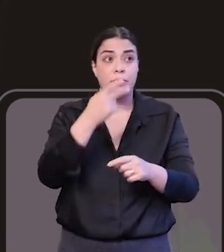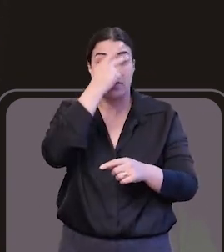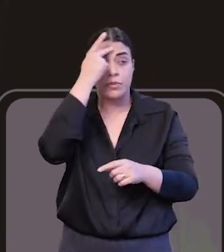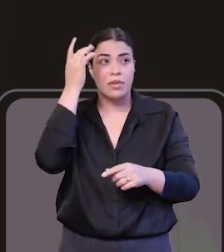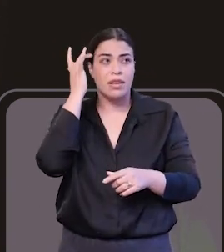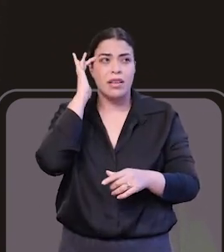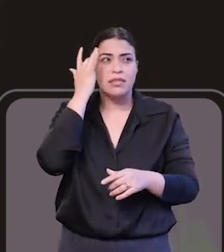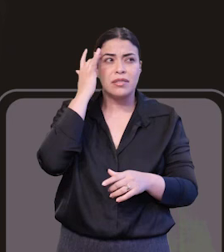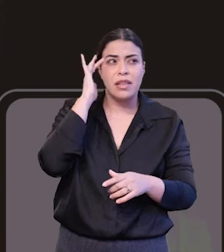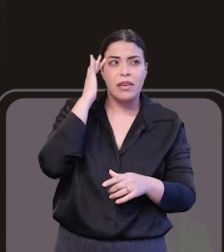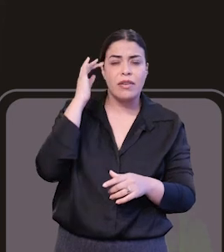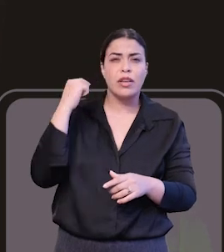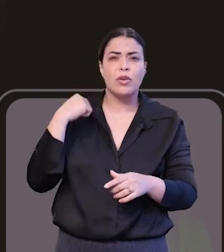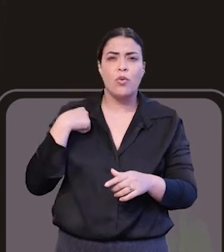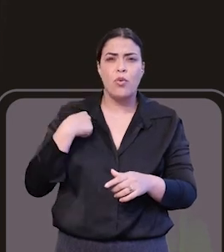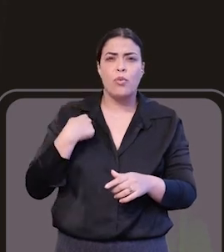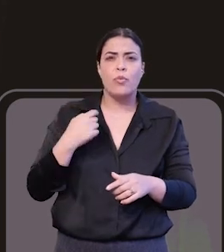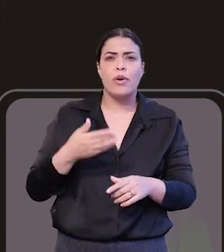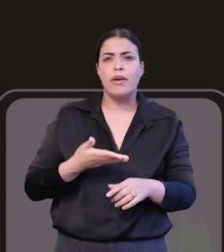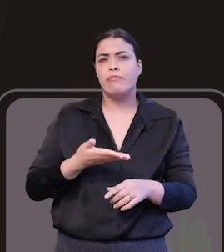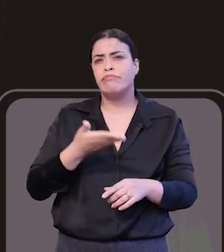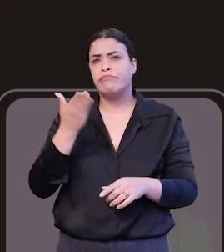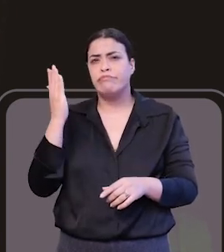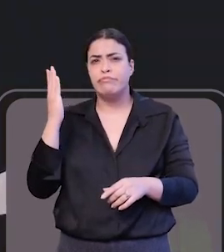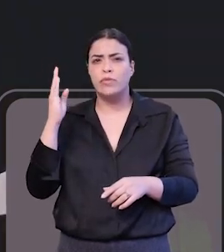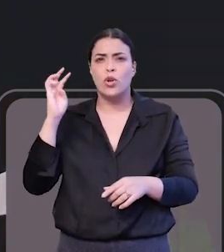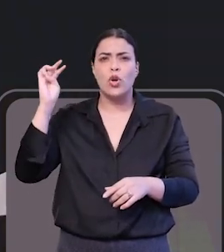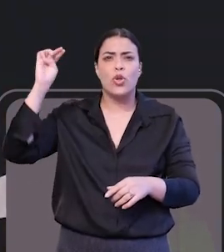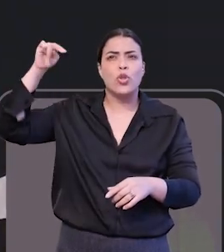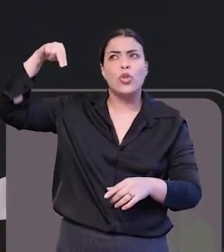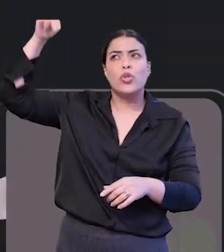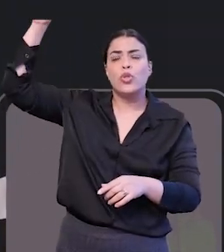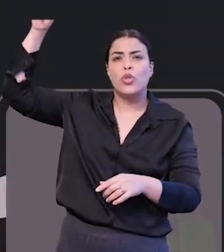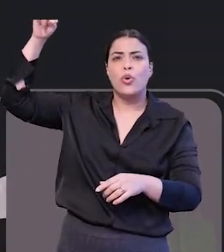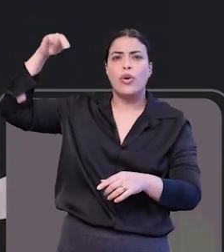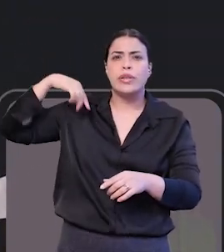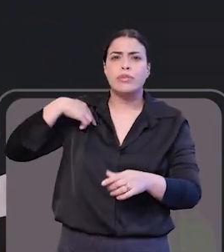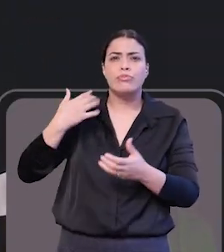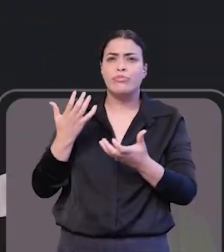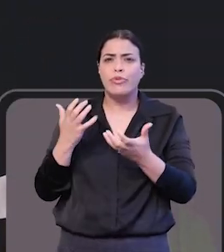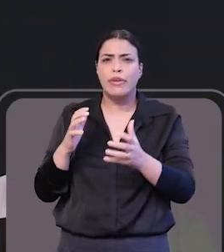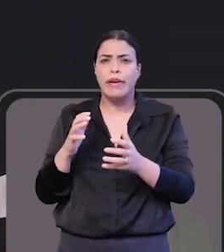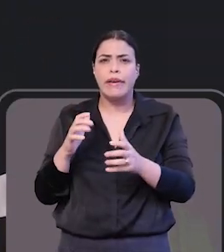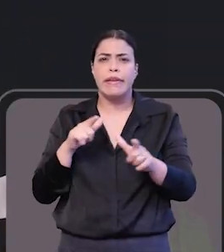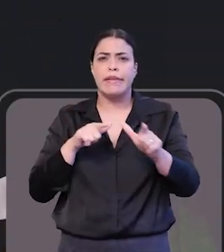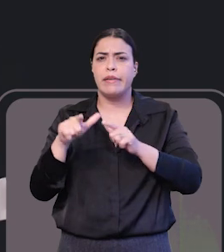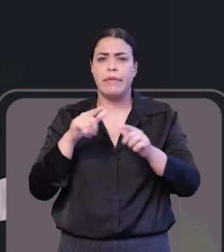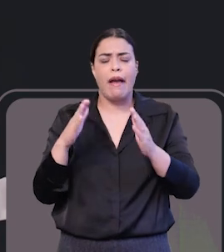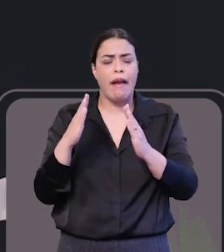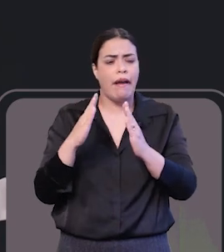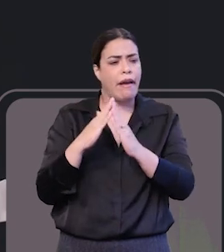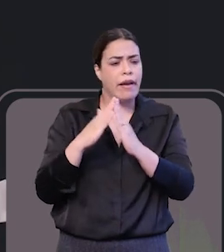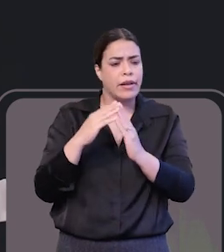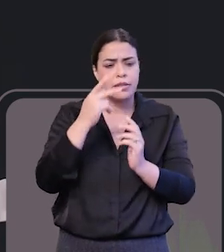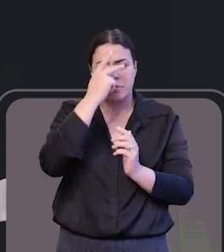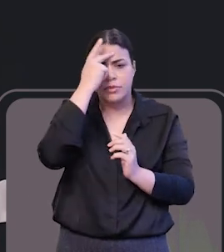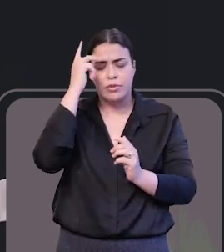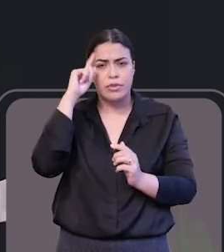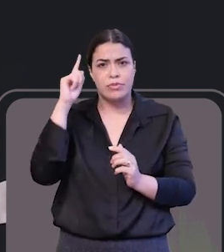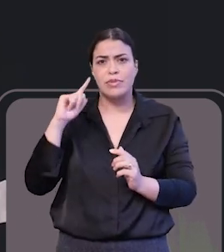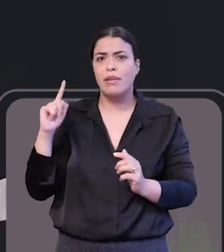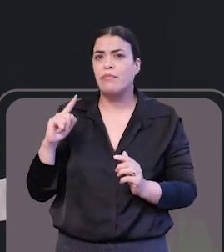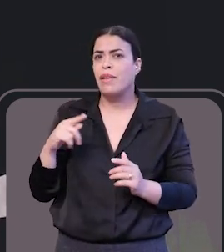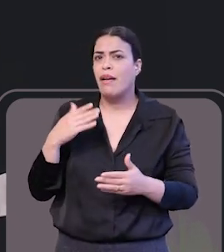achava que eu era do Norte e não dava para trabalhar na casa das pessoas que achava que eu não